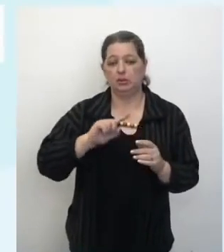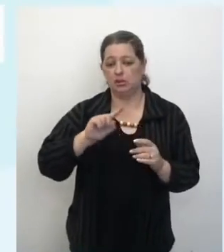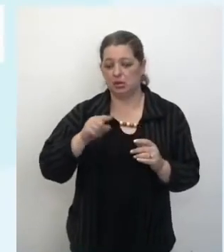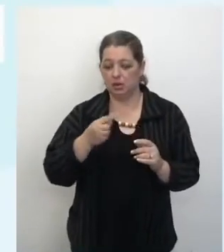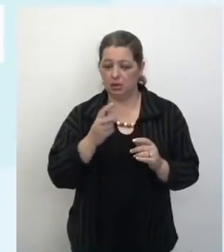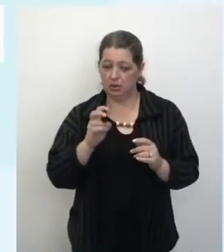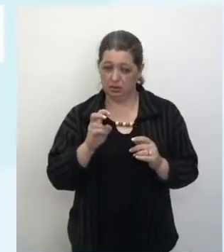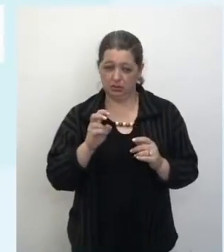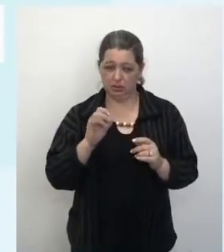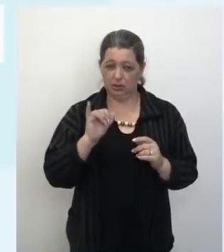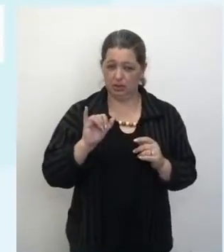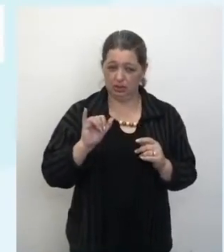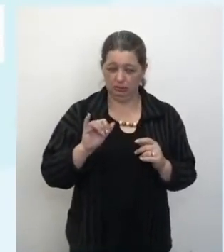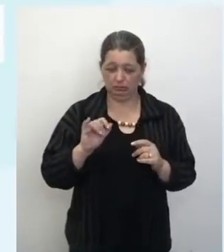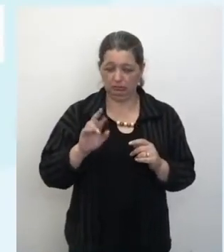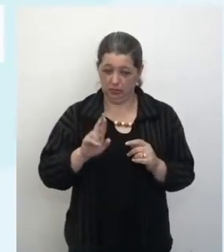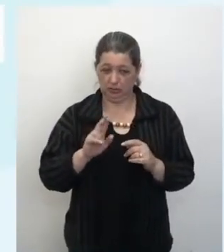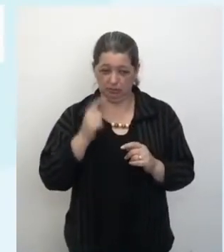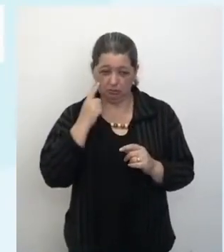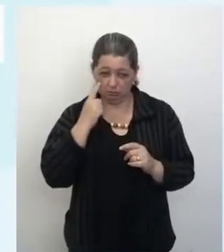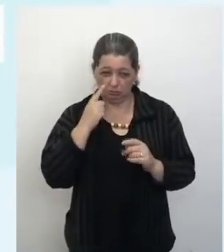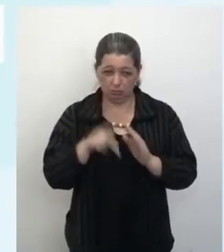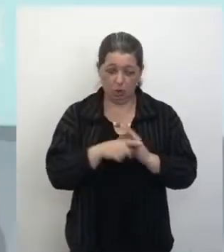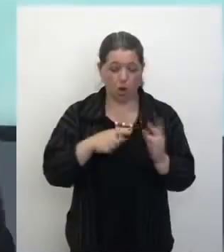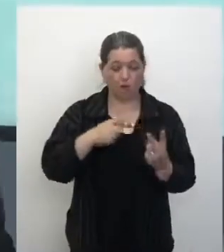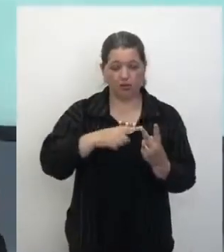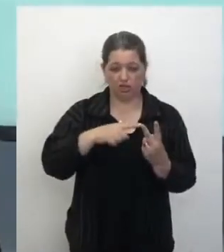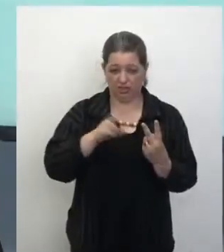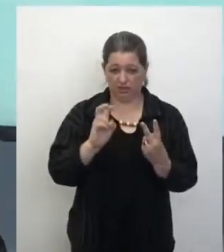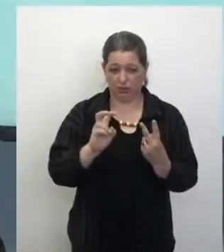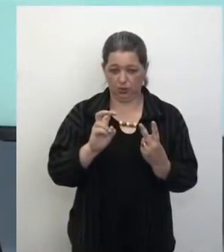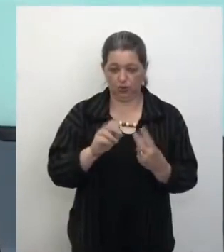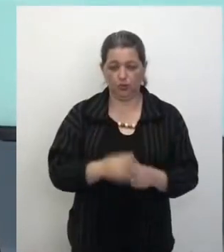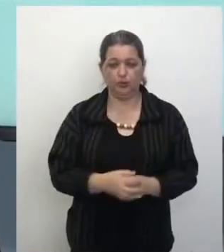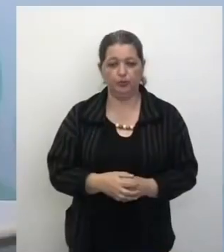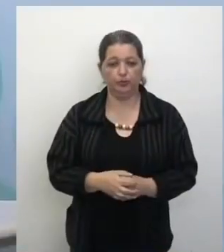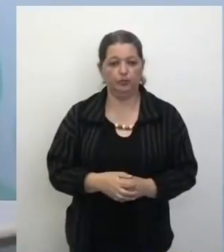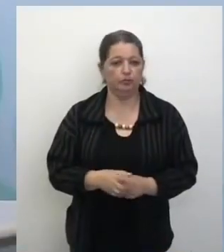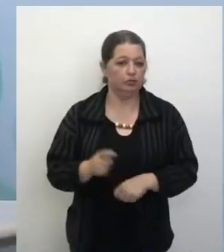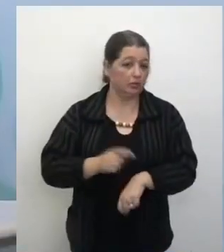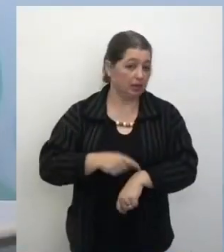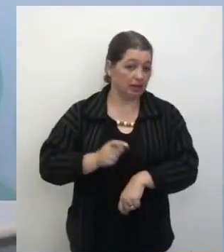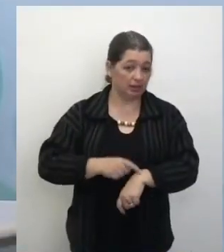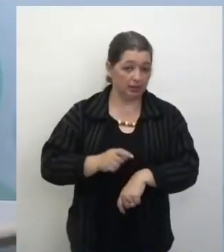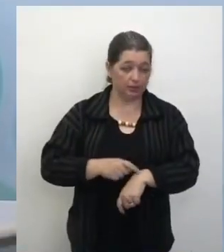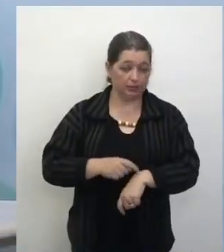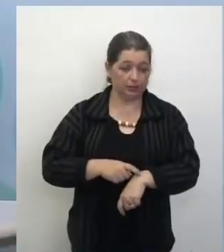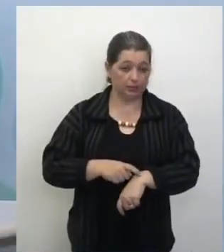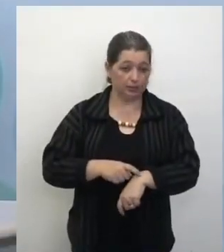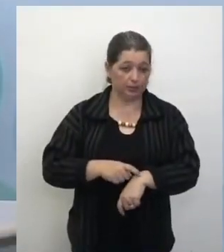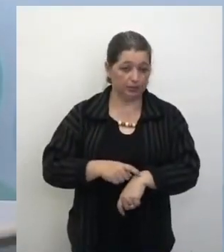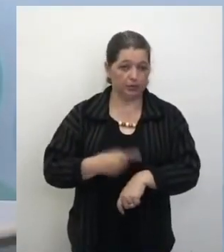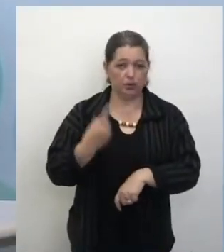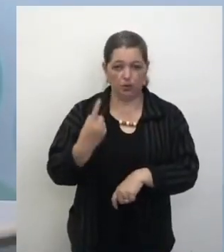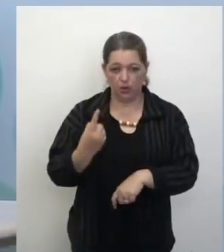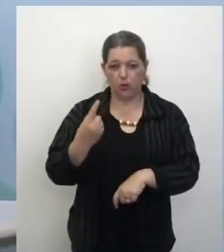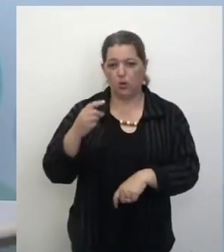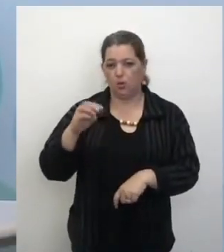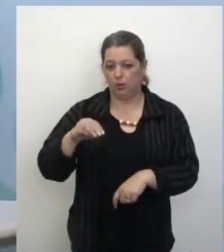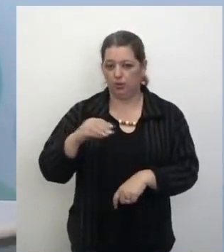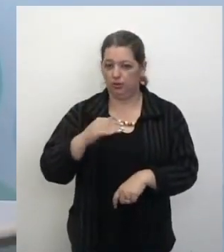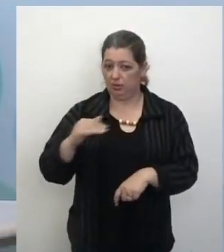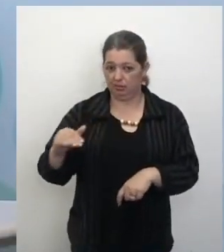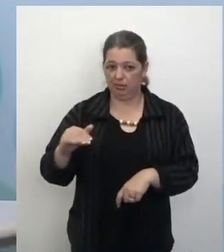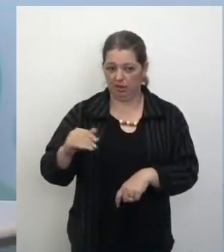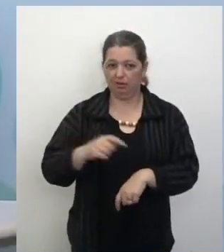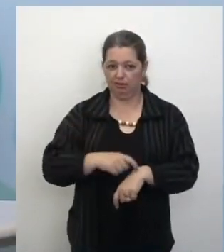Tá bom? Pensa com calma e conclui para mim. Professor Inês, quanto tempo? Professora Roberta, eles terão 1 minuto e meio. Ok,